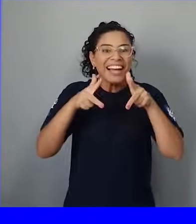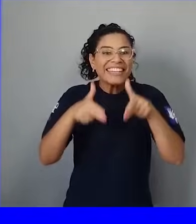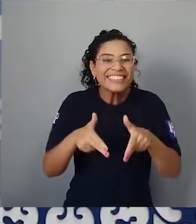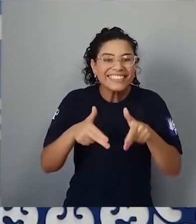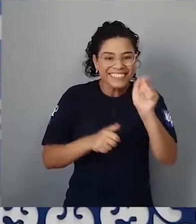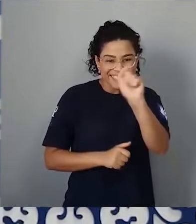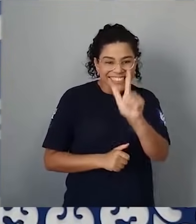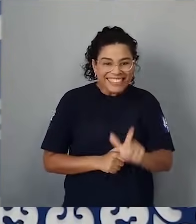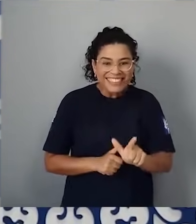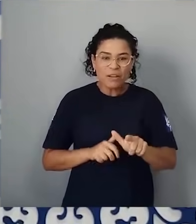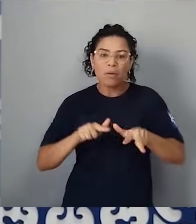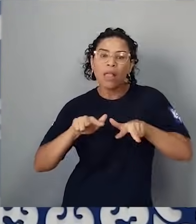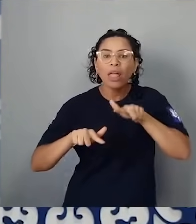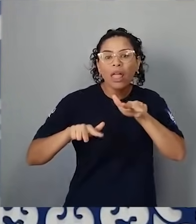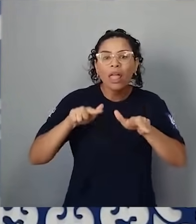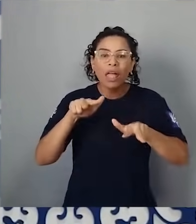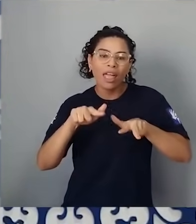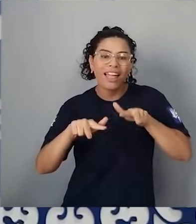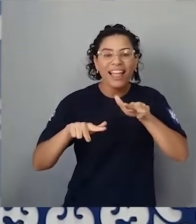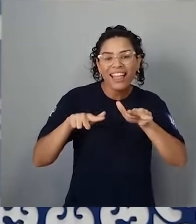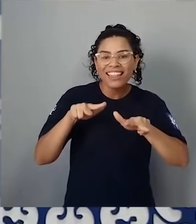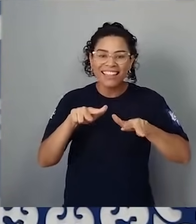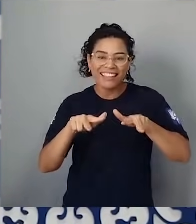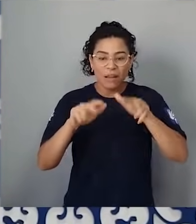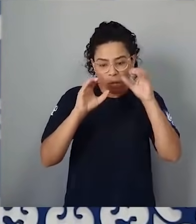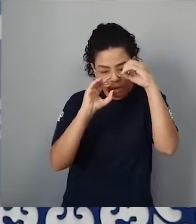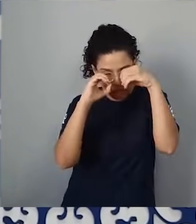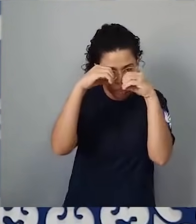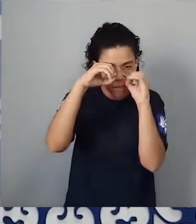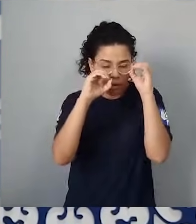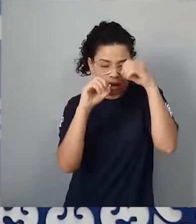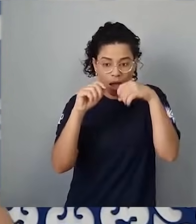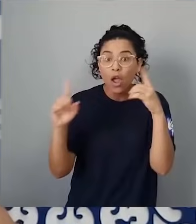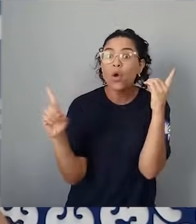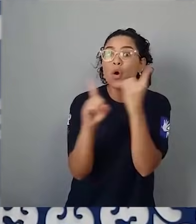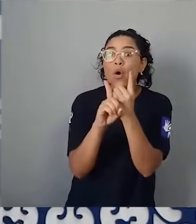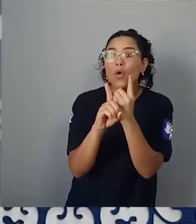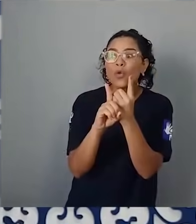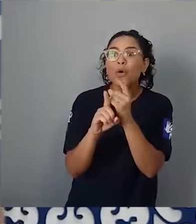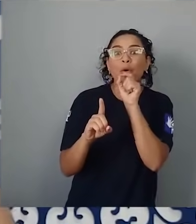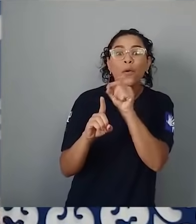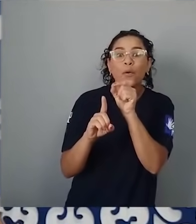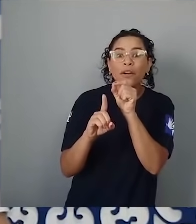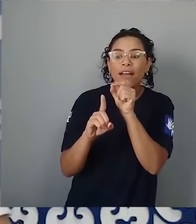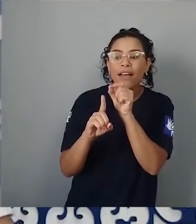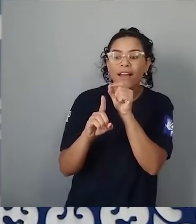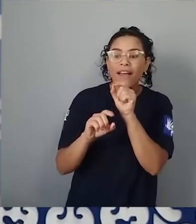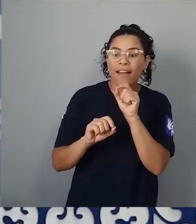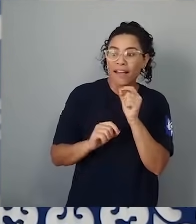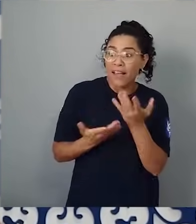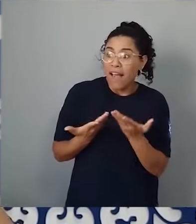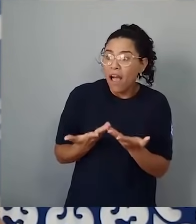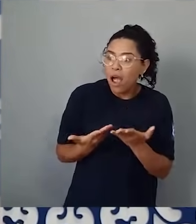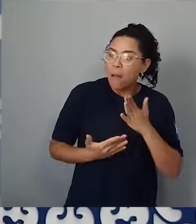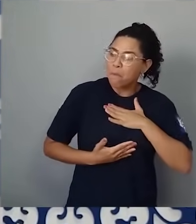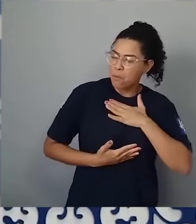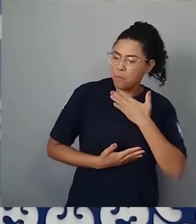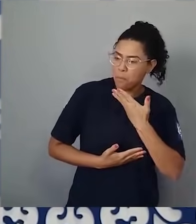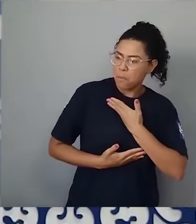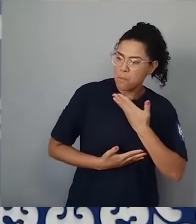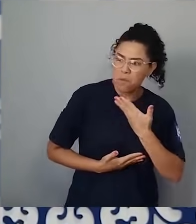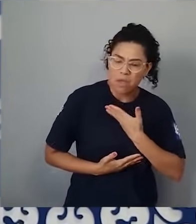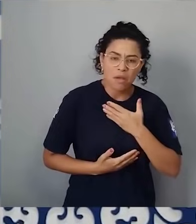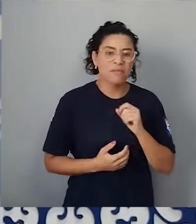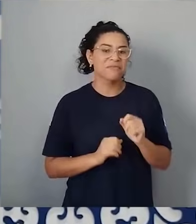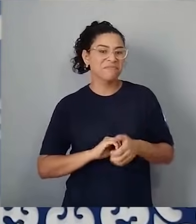primavera. Até que numa clareira, o camaleão encontrou o sabiá laranjeira. Meu amigo